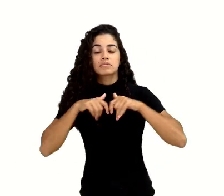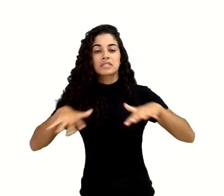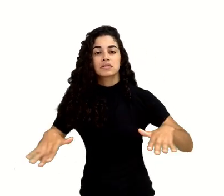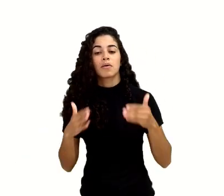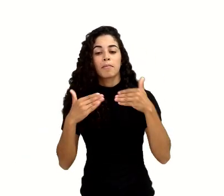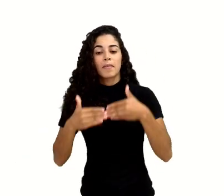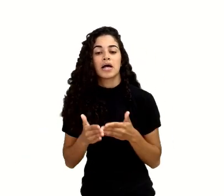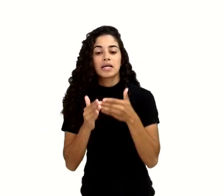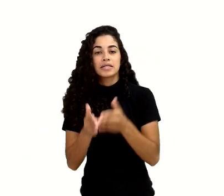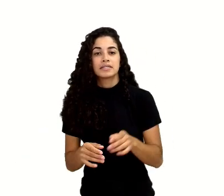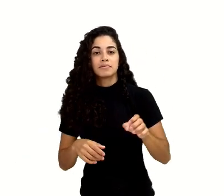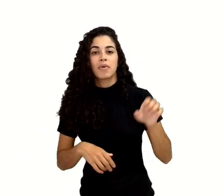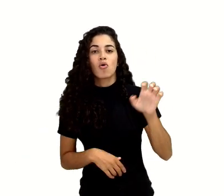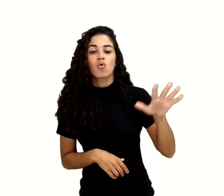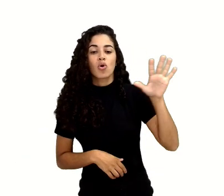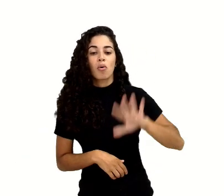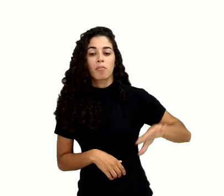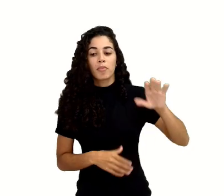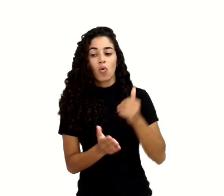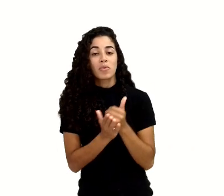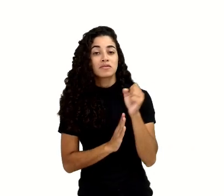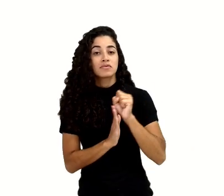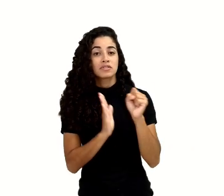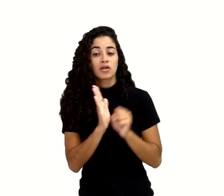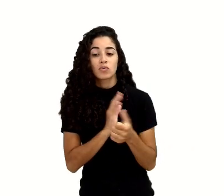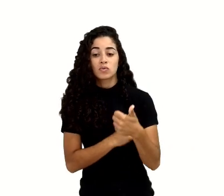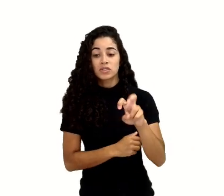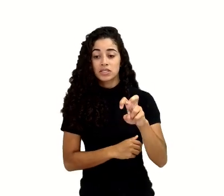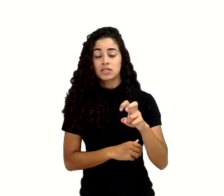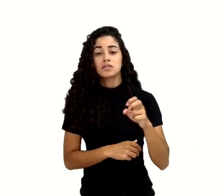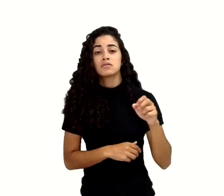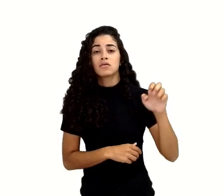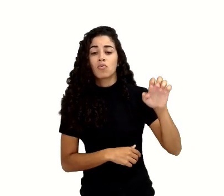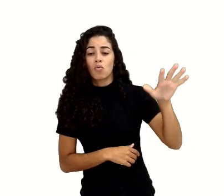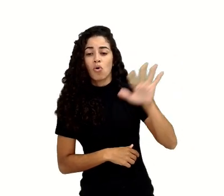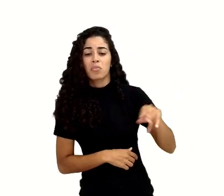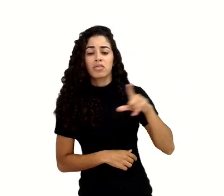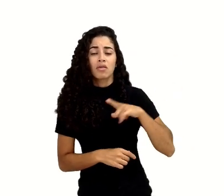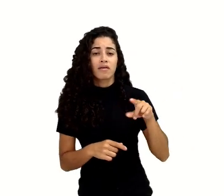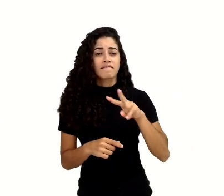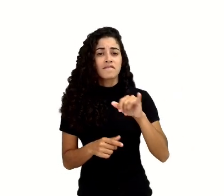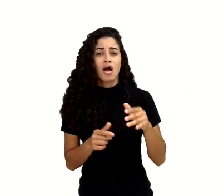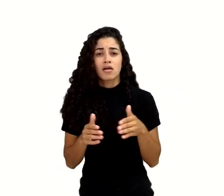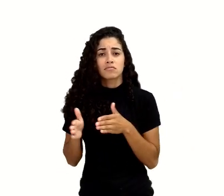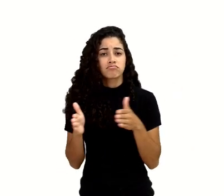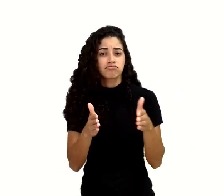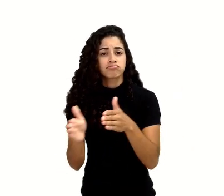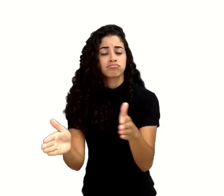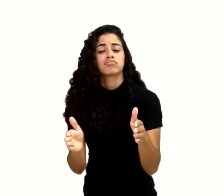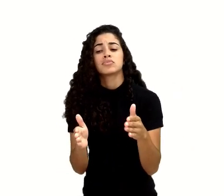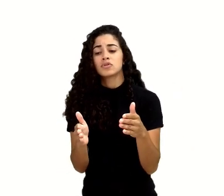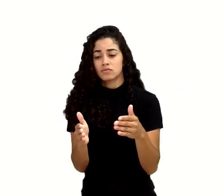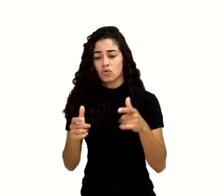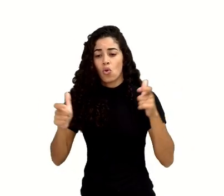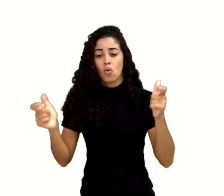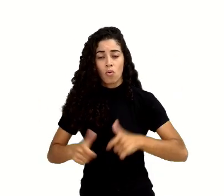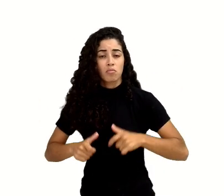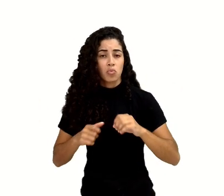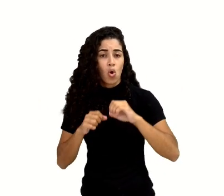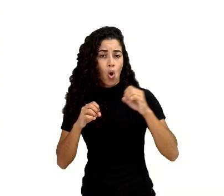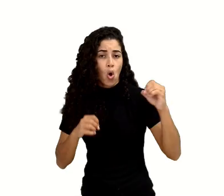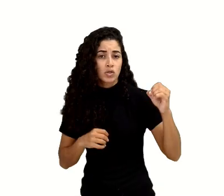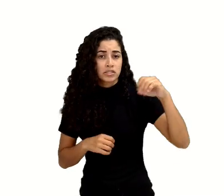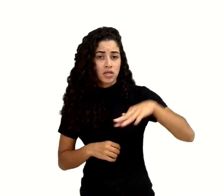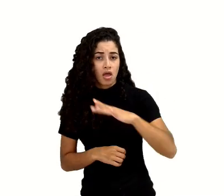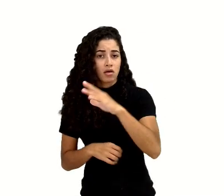europeia, iniciada no século XV, os europeus estabeleceram diversas rotas comerciais pelo Oceano Atlântico, Índico e Pacífico.